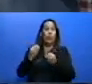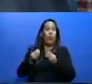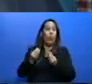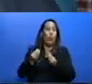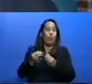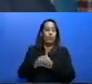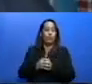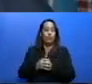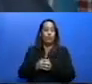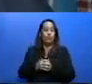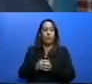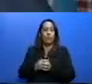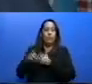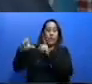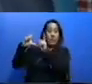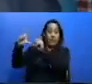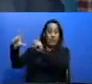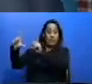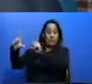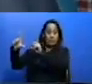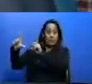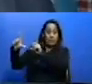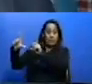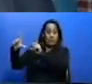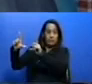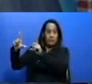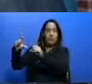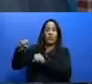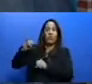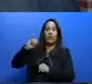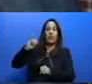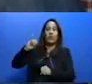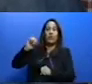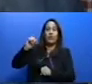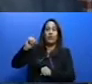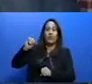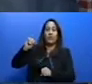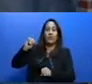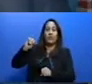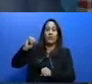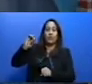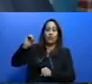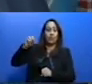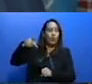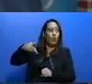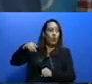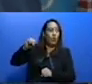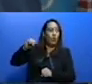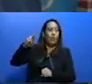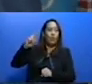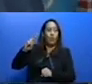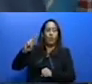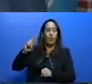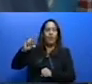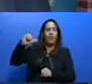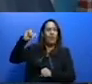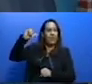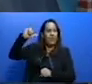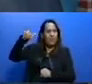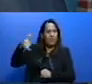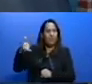Aqui embaixo, na primeira imagem, ó, o isopor é um material isolante. Ele evita que a